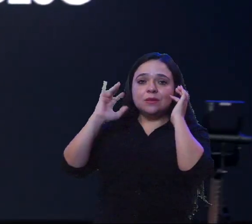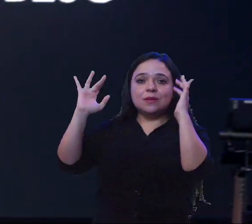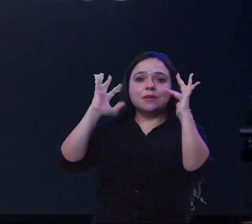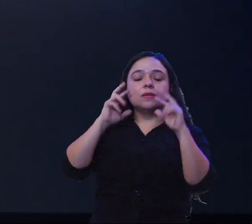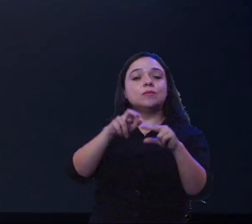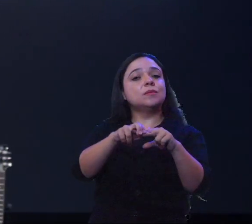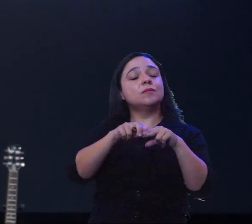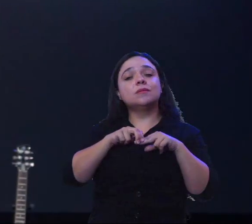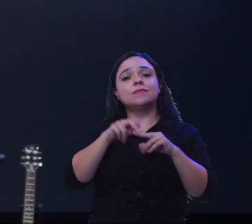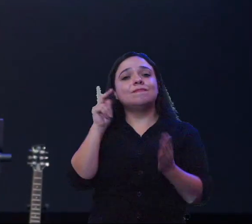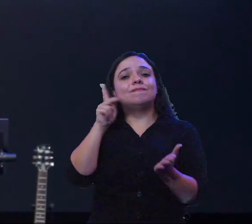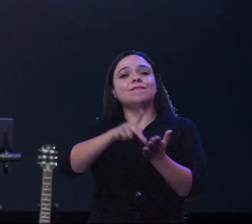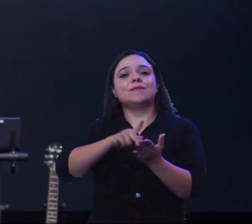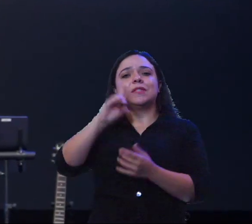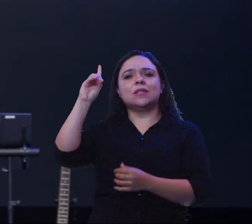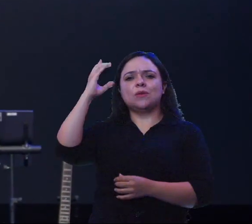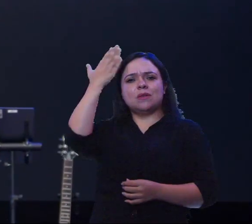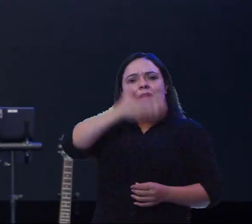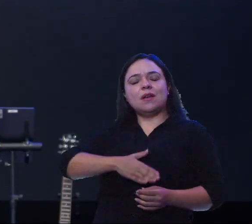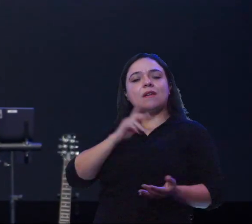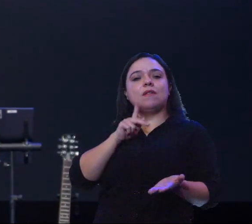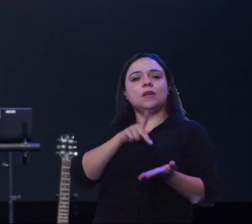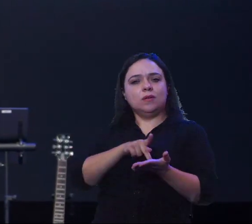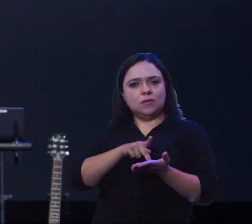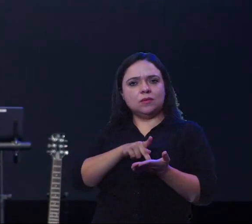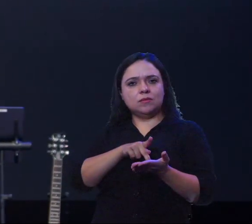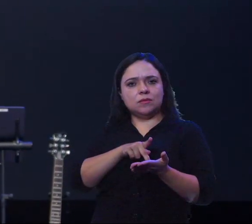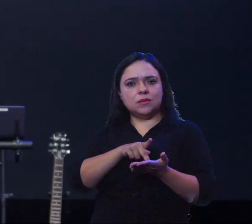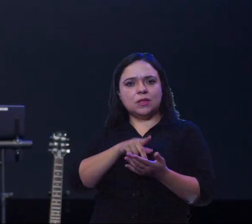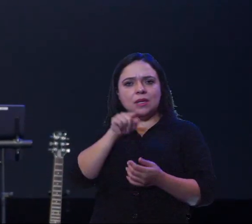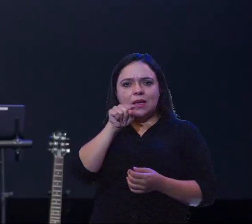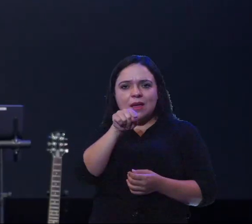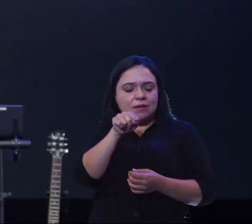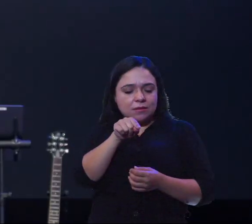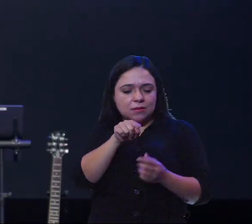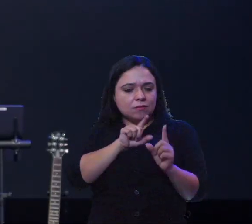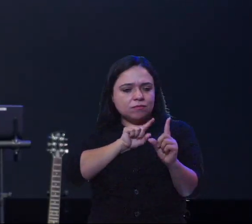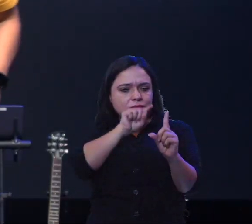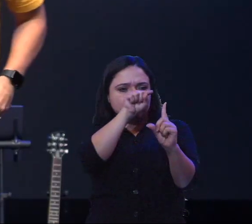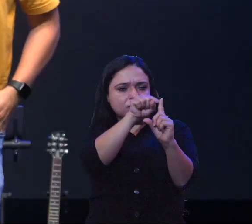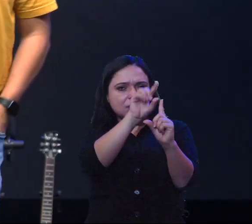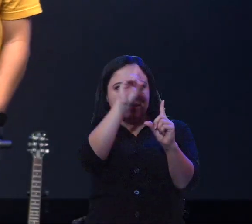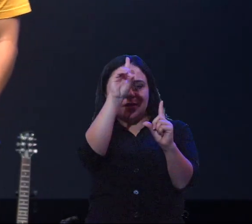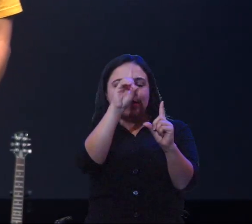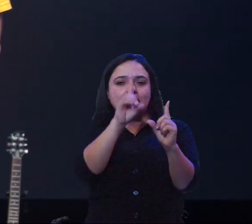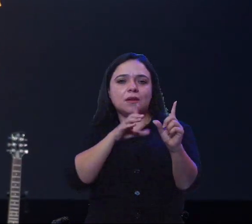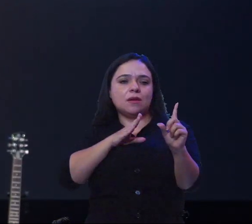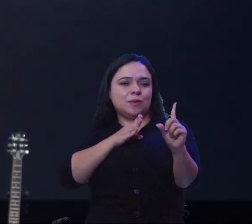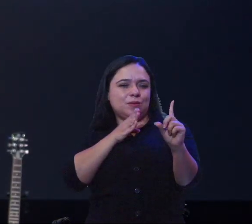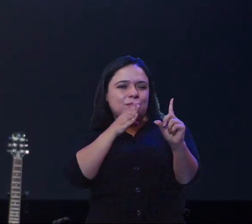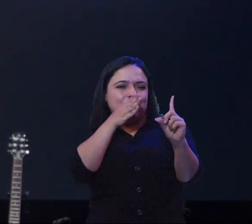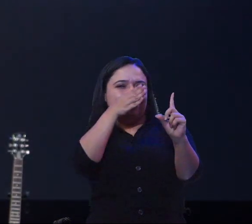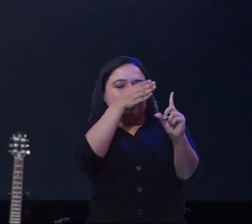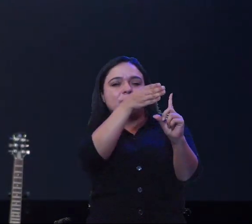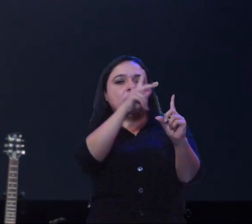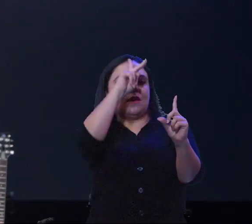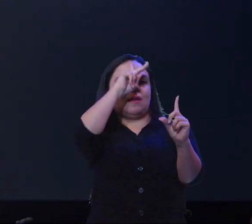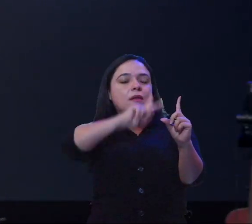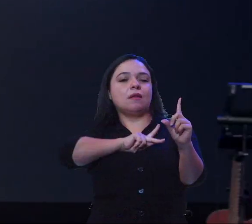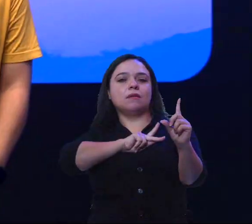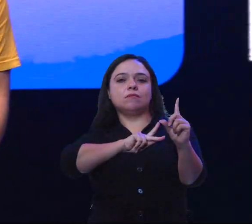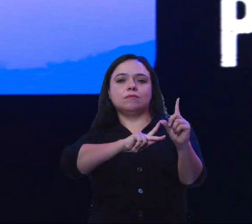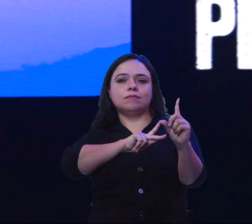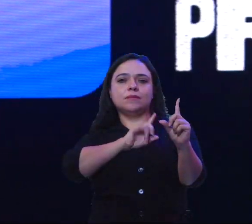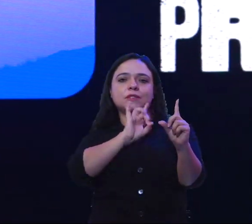na verdade aquilo que Deus havia revelado, ele não cumpre mais o propósito de Deus. Sabe o que ele cumpre? Só o teu propósito.